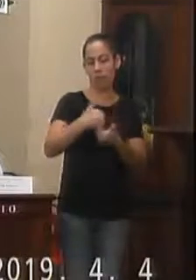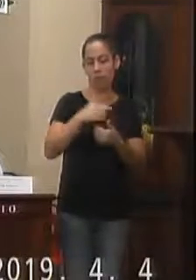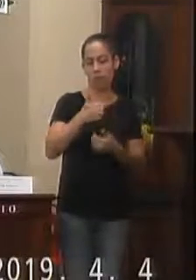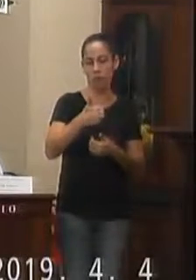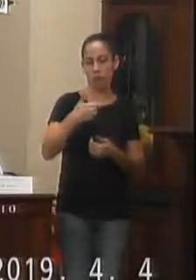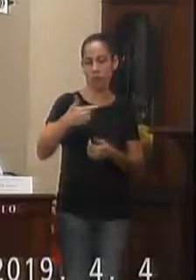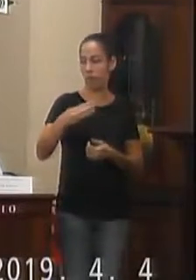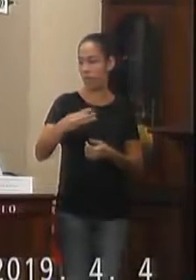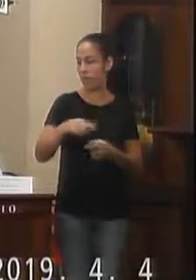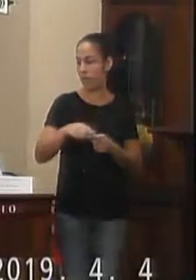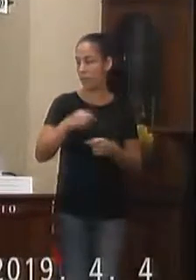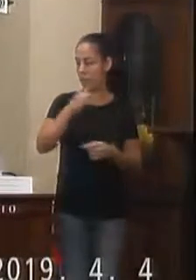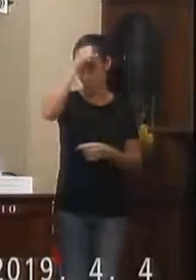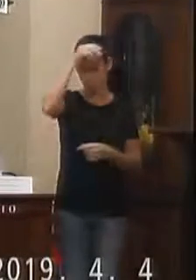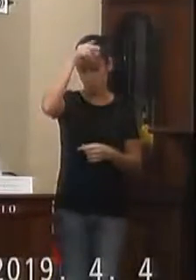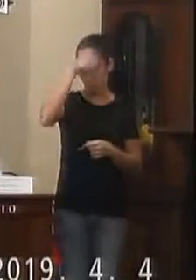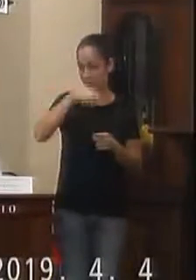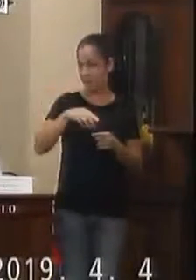de Valério